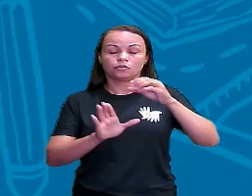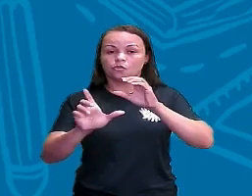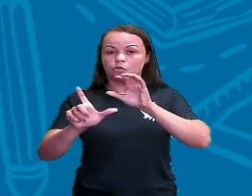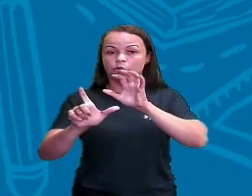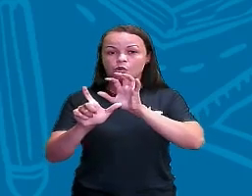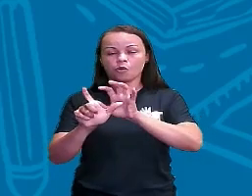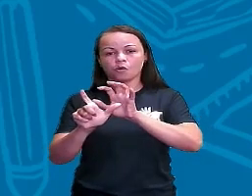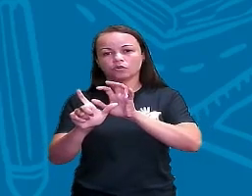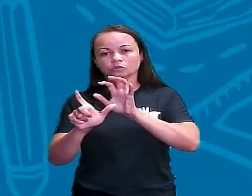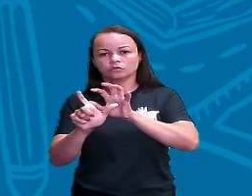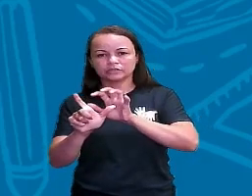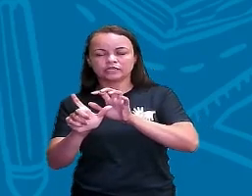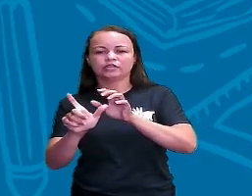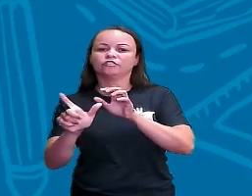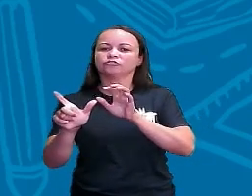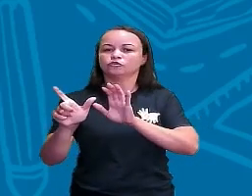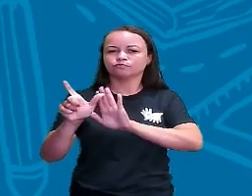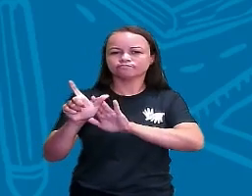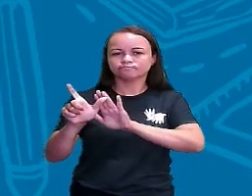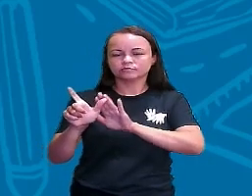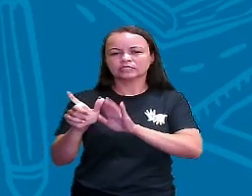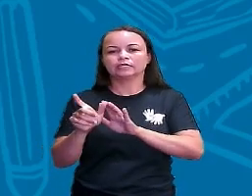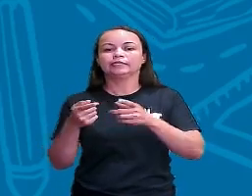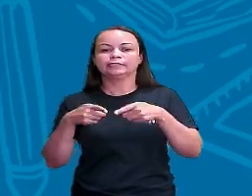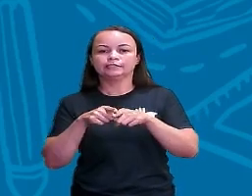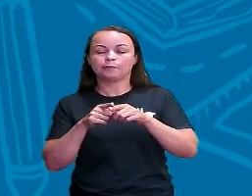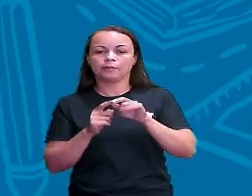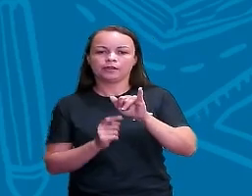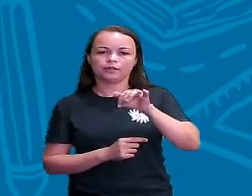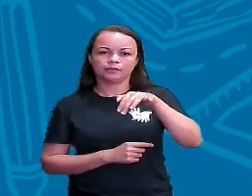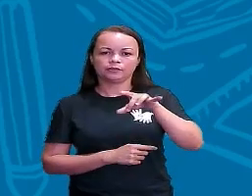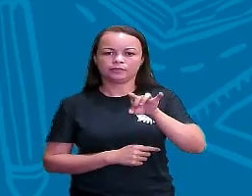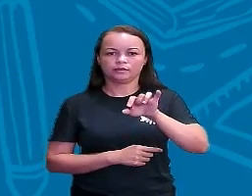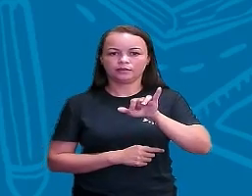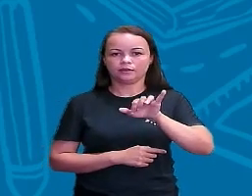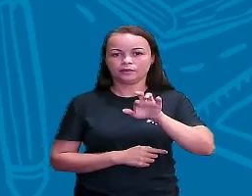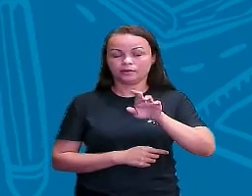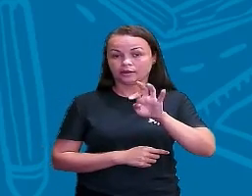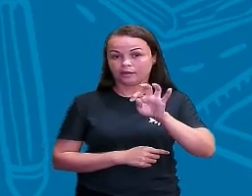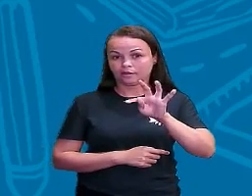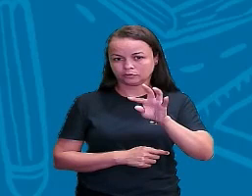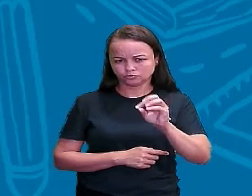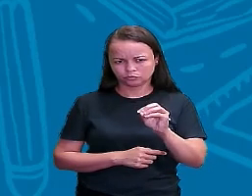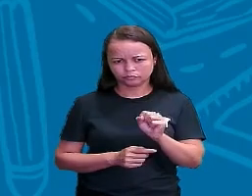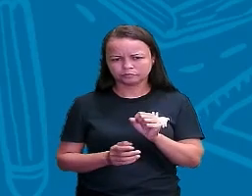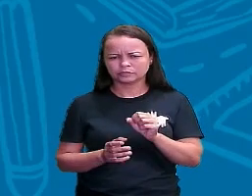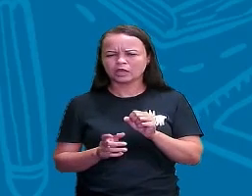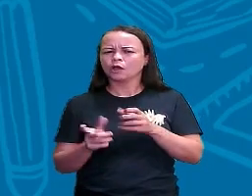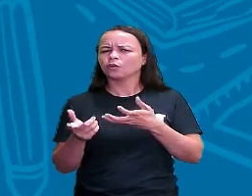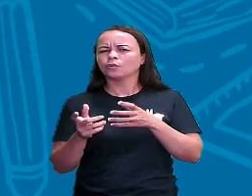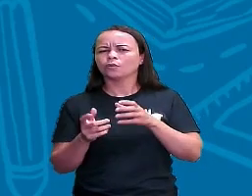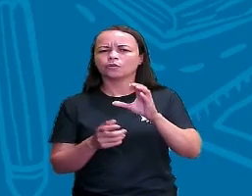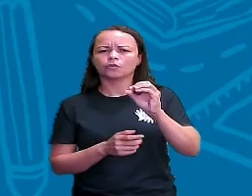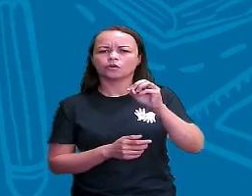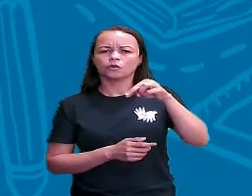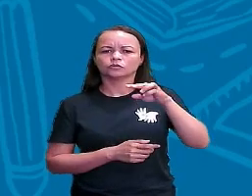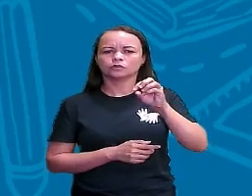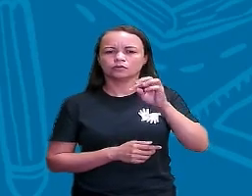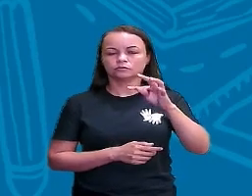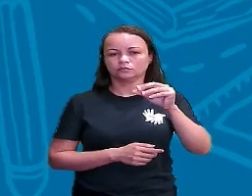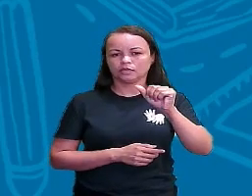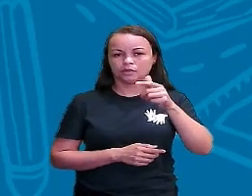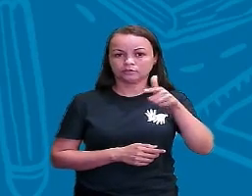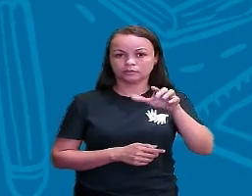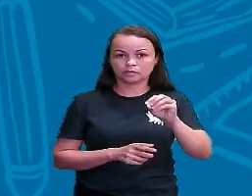enfáticos e indiretos. Então, vamos lembrar aí um pouco. Sobre o que é conotação e